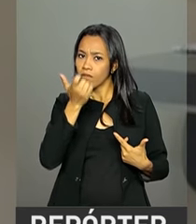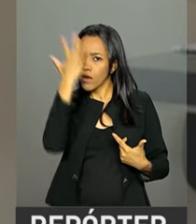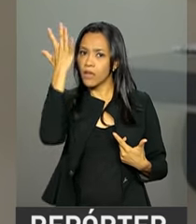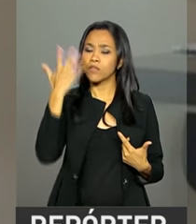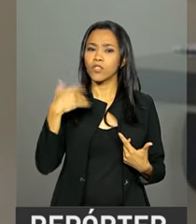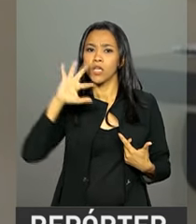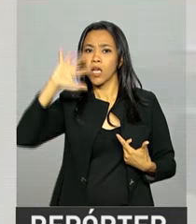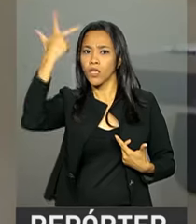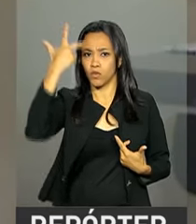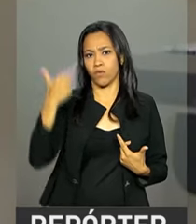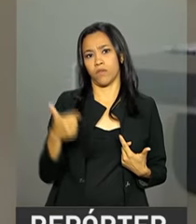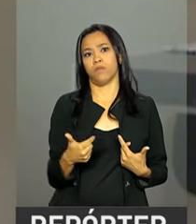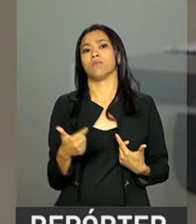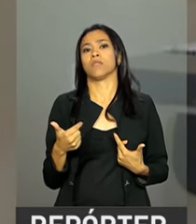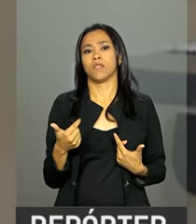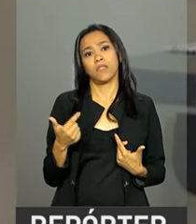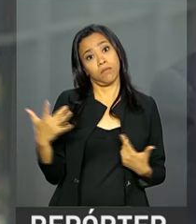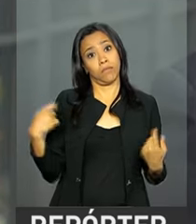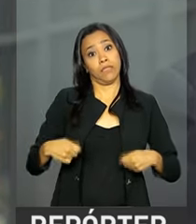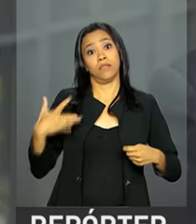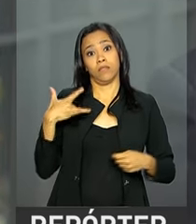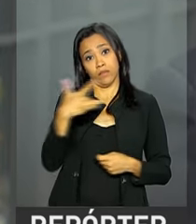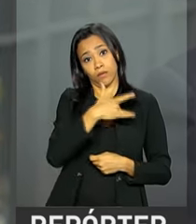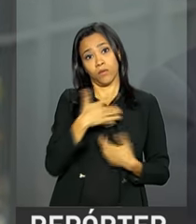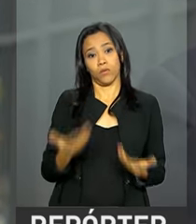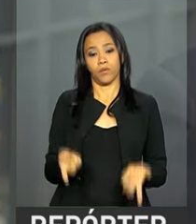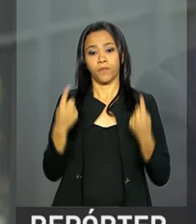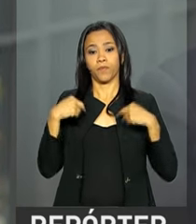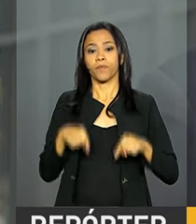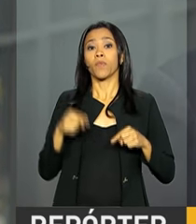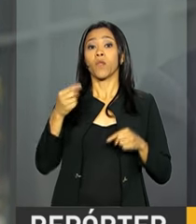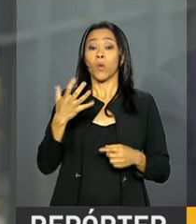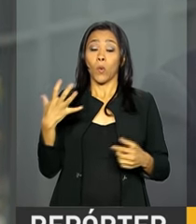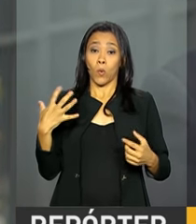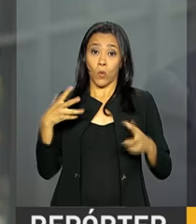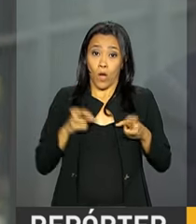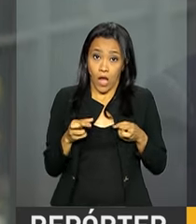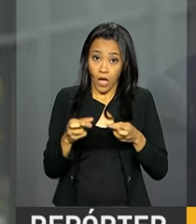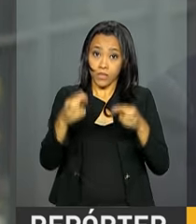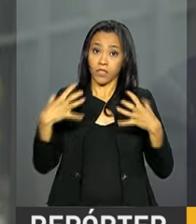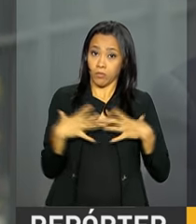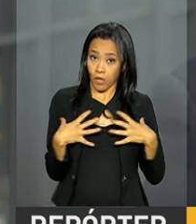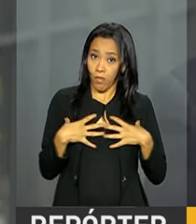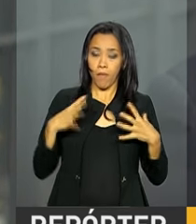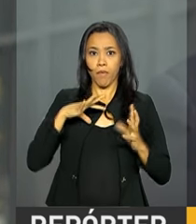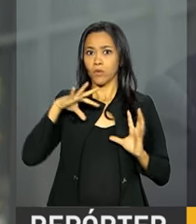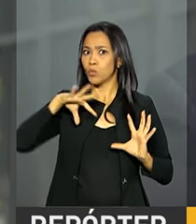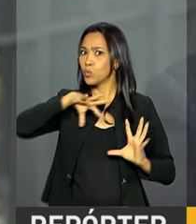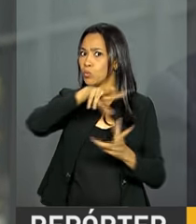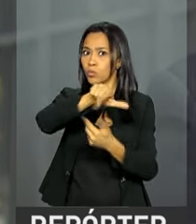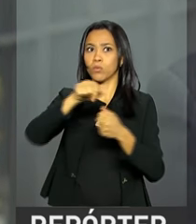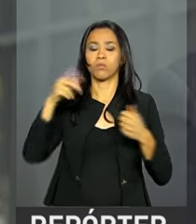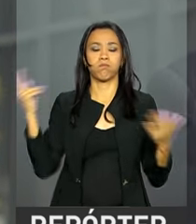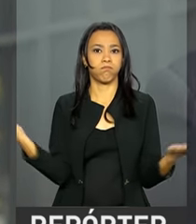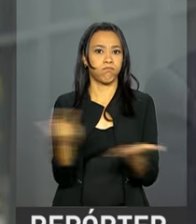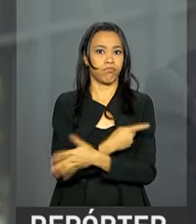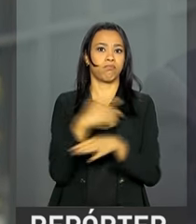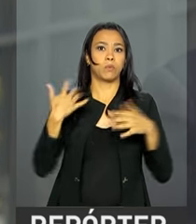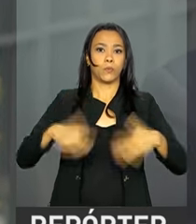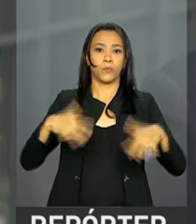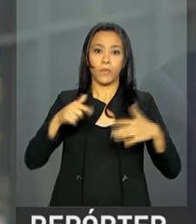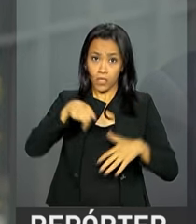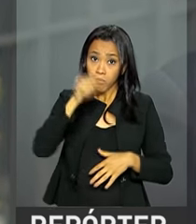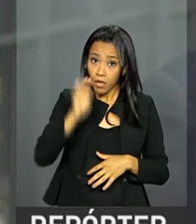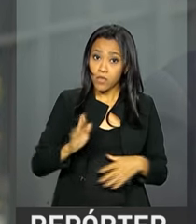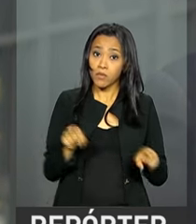atrás para se curar, né? A gente tem que ter saúde. O câncer de mama é o mais comum entre as mulheres no mundo e também aqui no Brasil. Responde por cerca